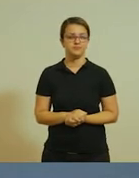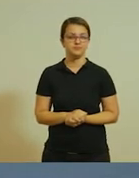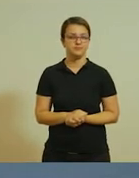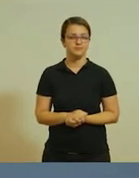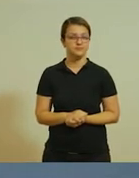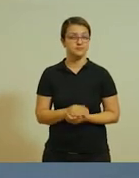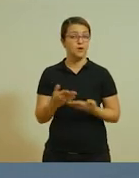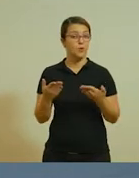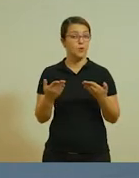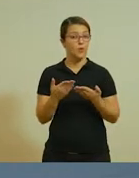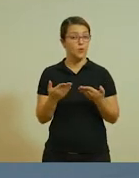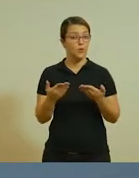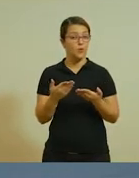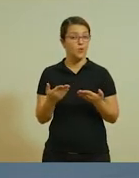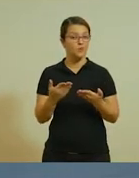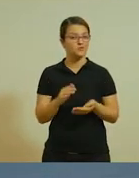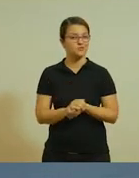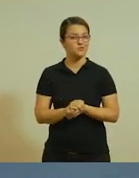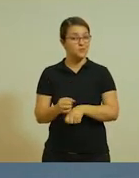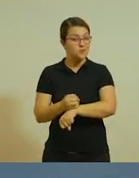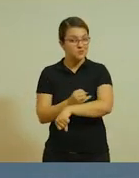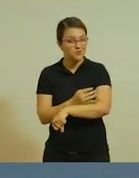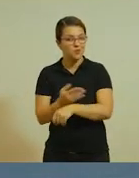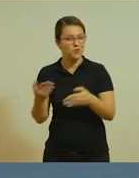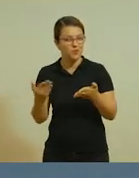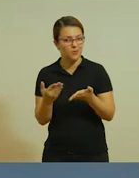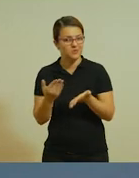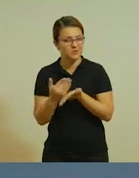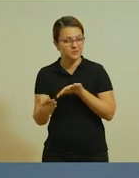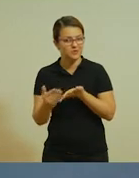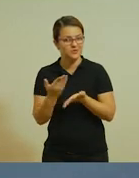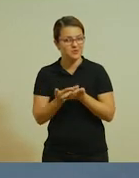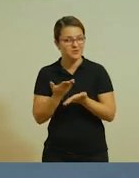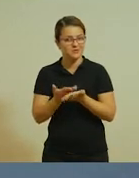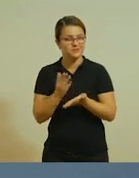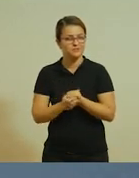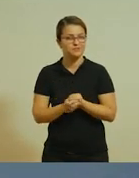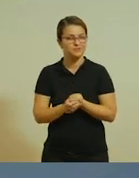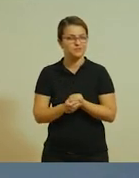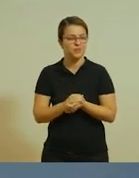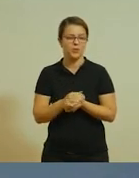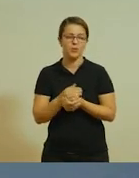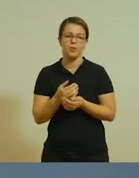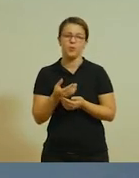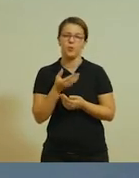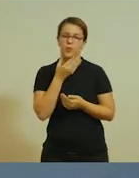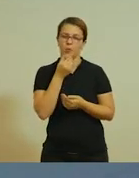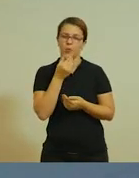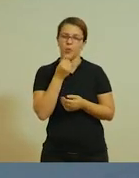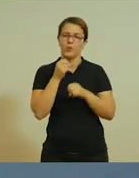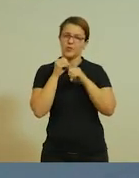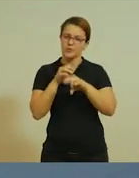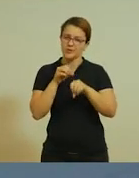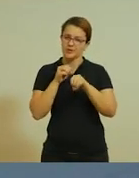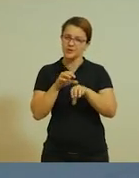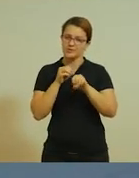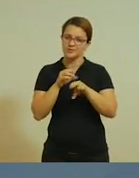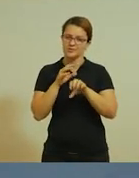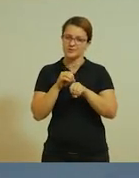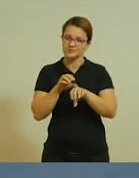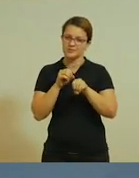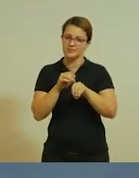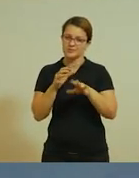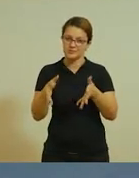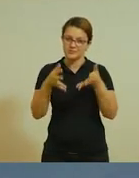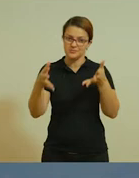Para inspirar a nossa aula de hoje, eu quero ler com vocês uma frase de um educador brasileiro que muito inspira os nossos